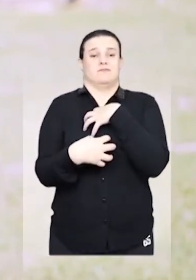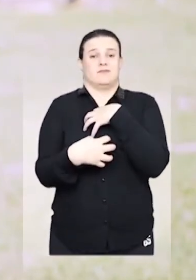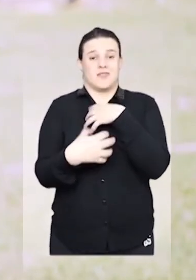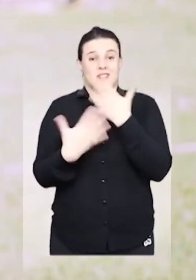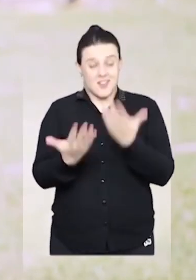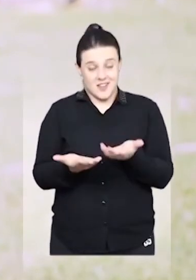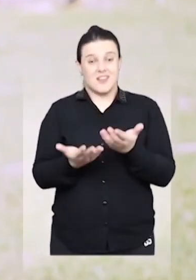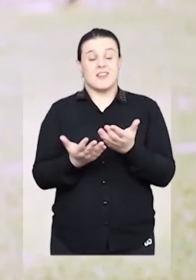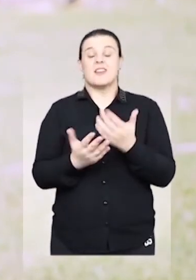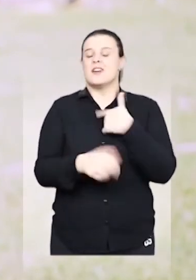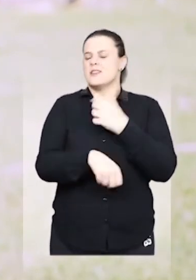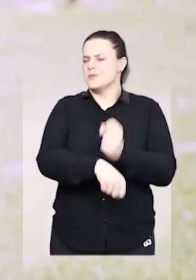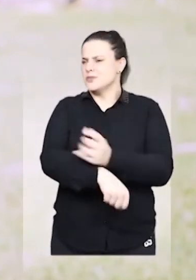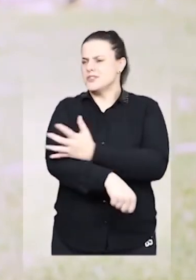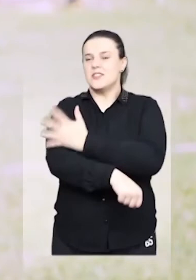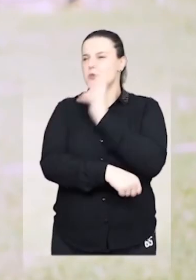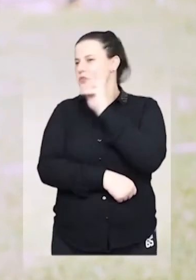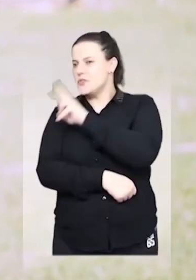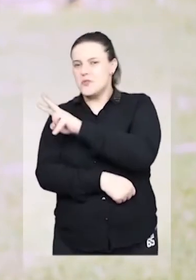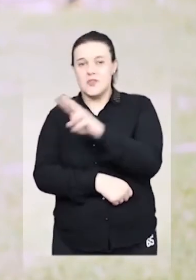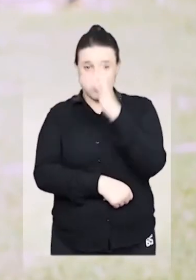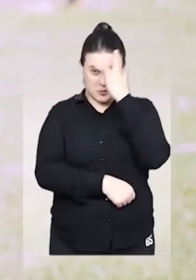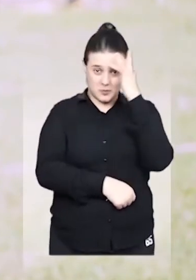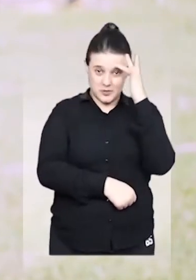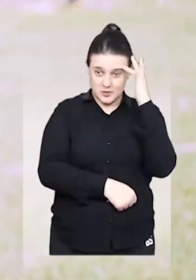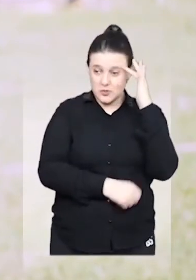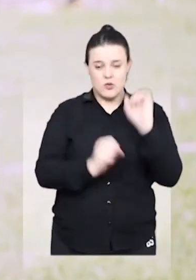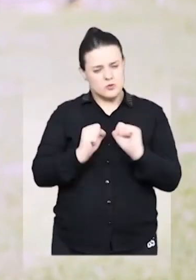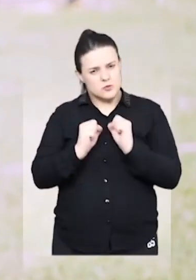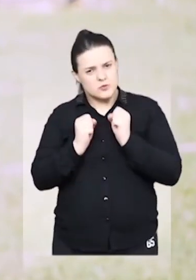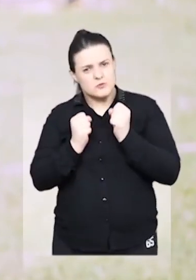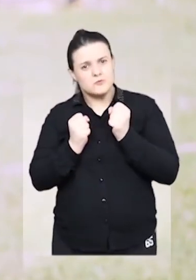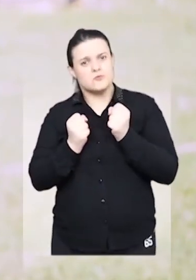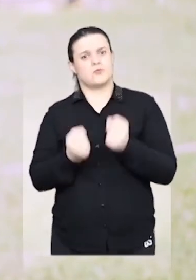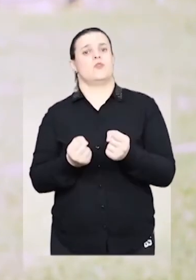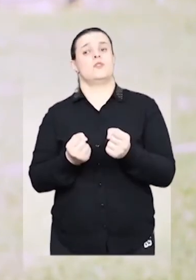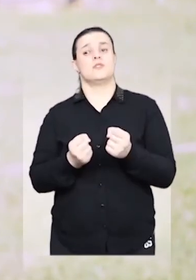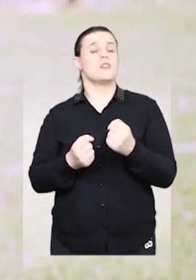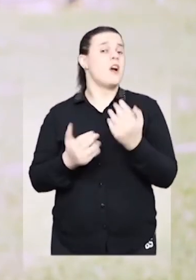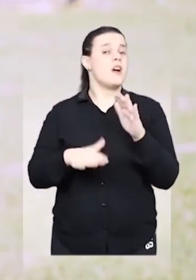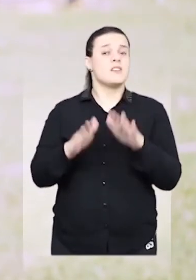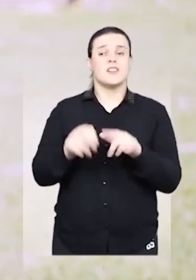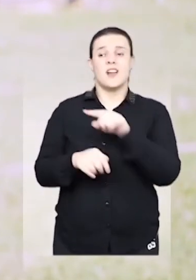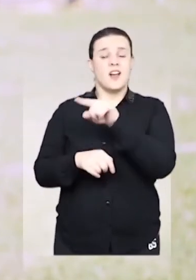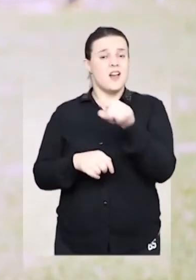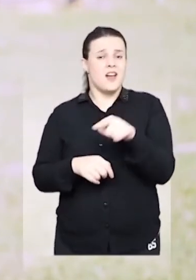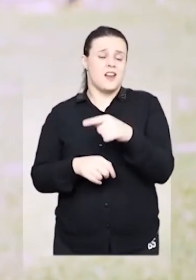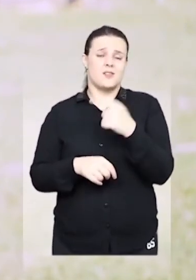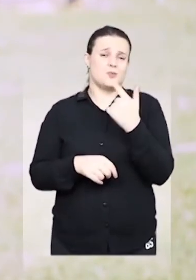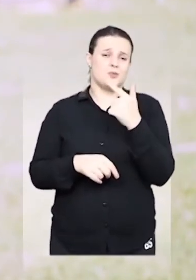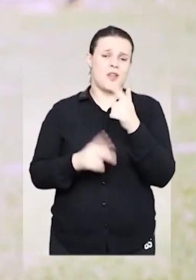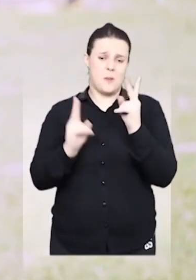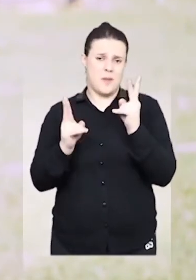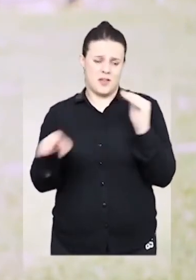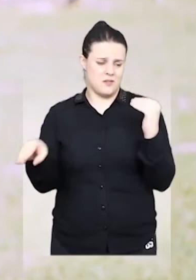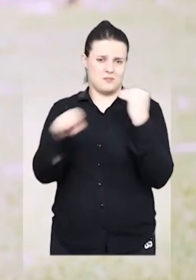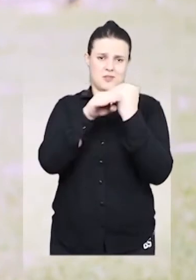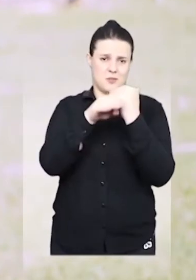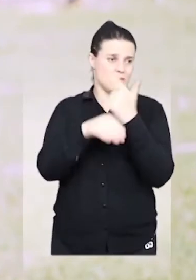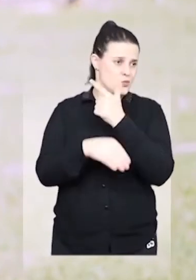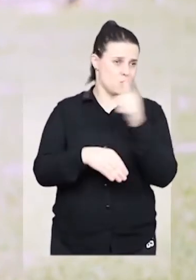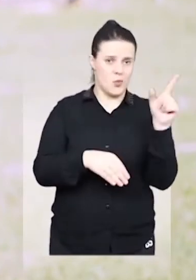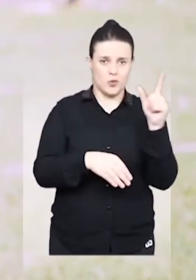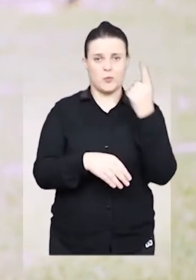esse lado. A emoção de você ver uma pessoa ali que provavelmente ela não tem as mesmas